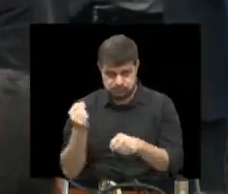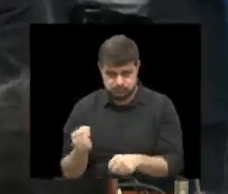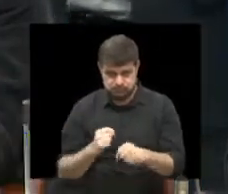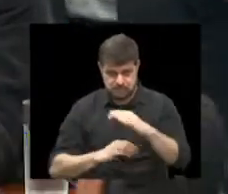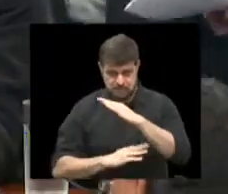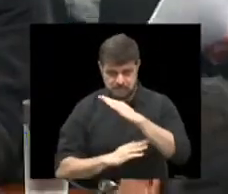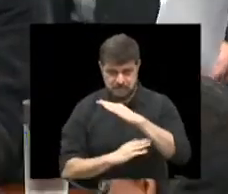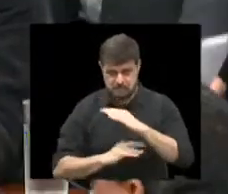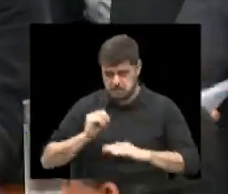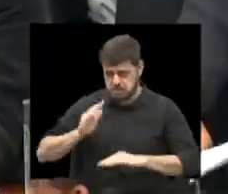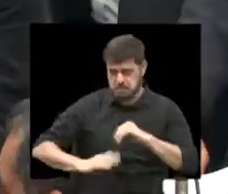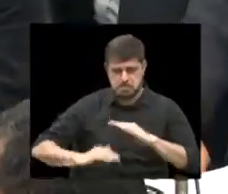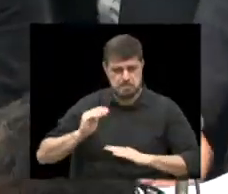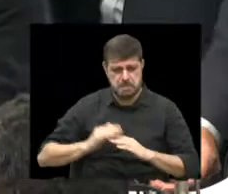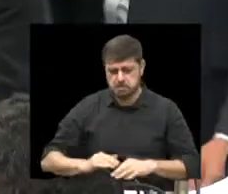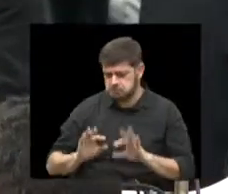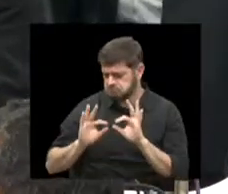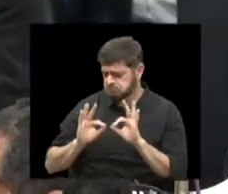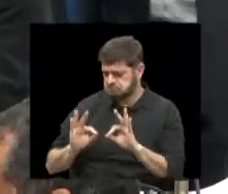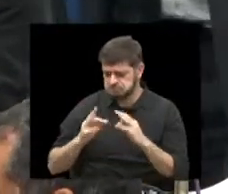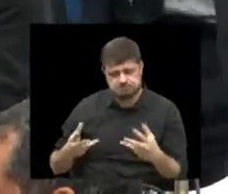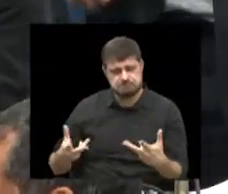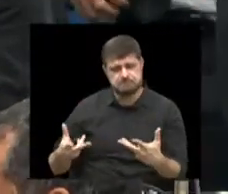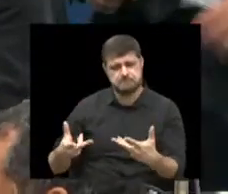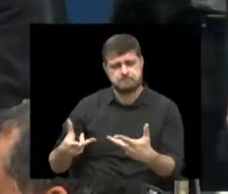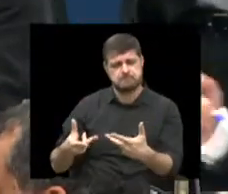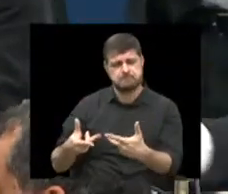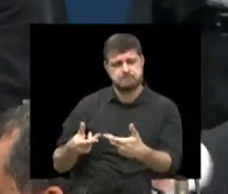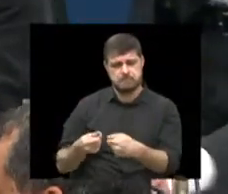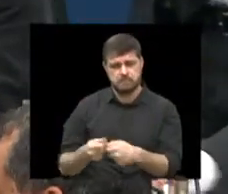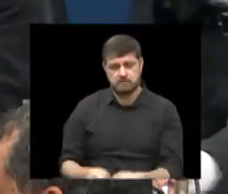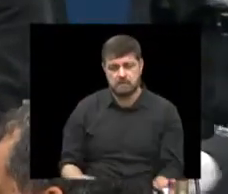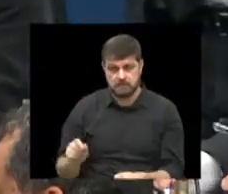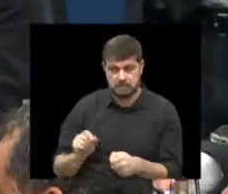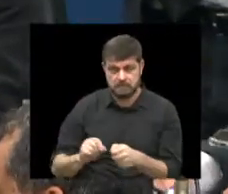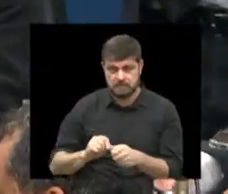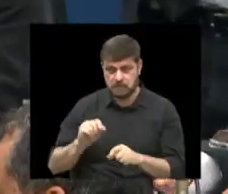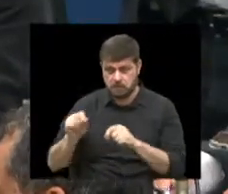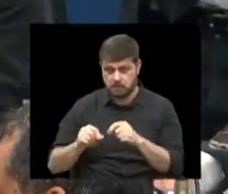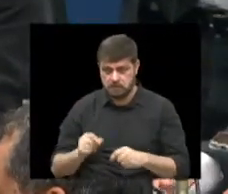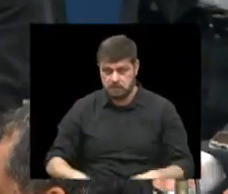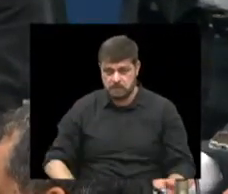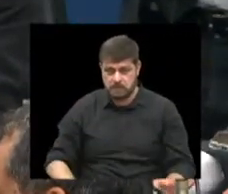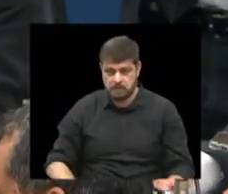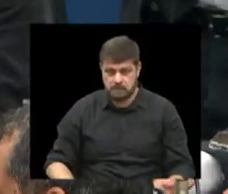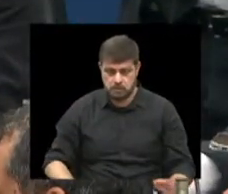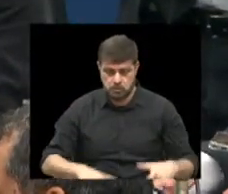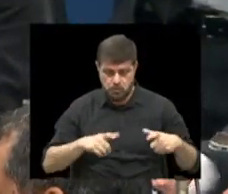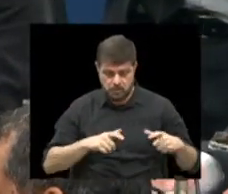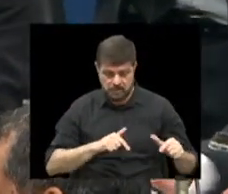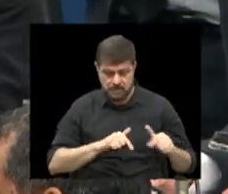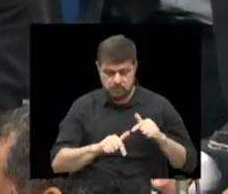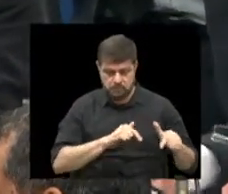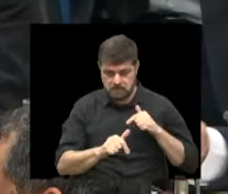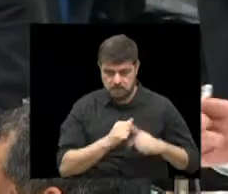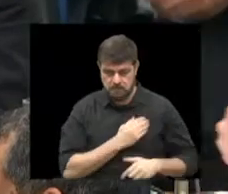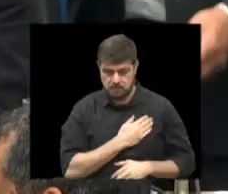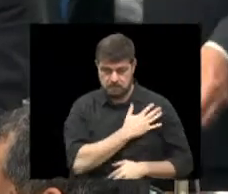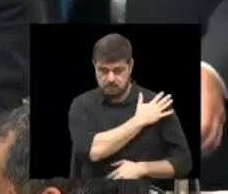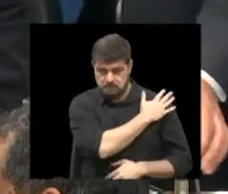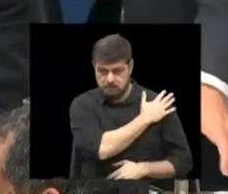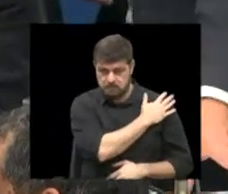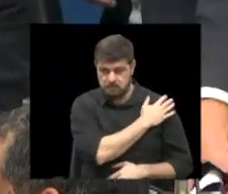sua atitude louvável e nobre de encaminhar ao gabinete 4 do vereador Tenente Santini